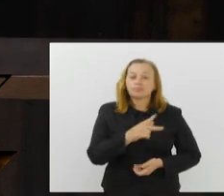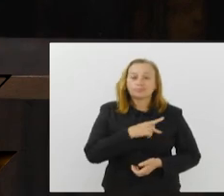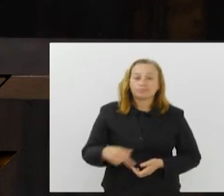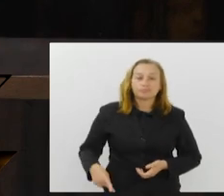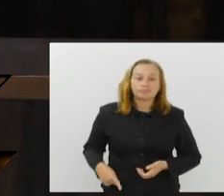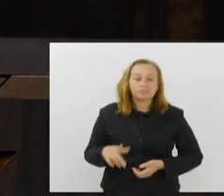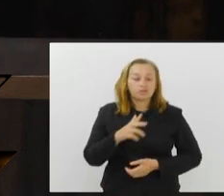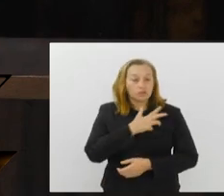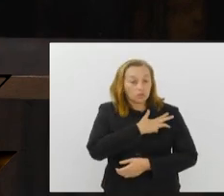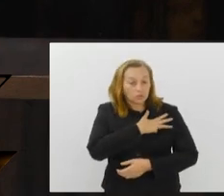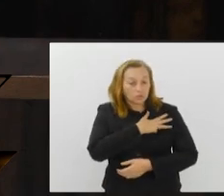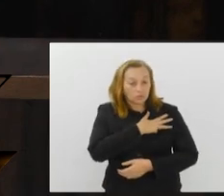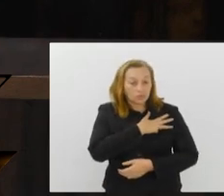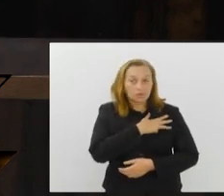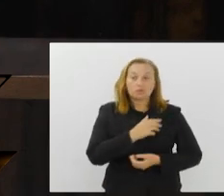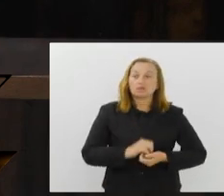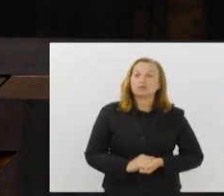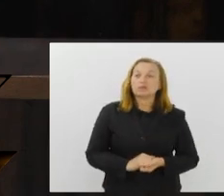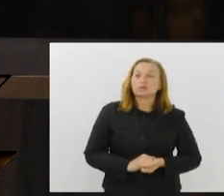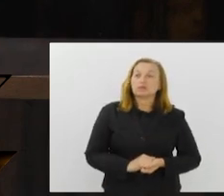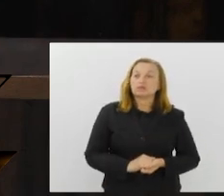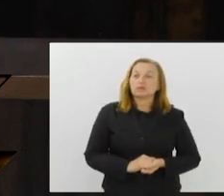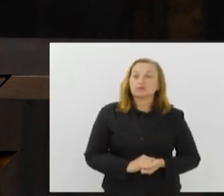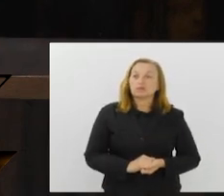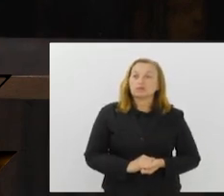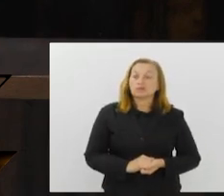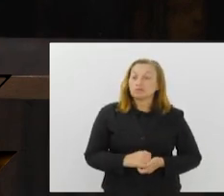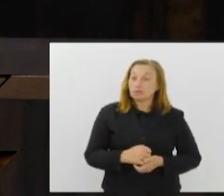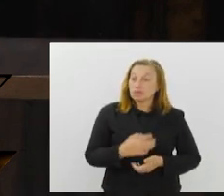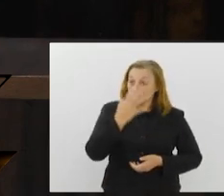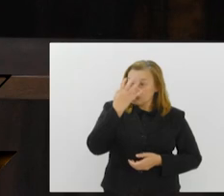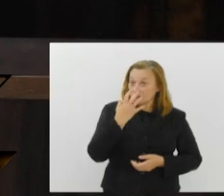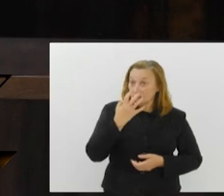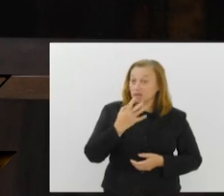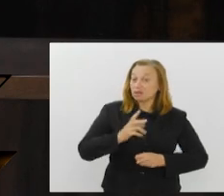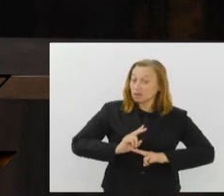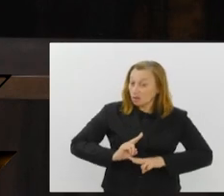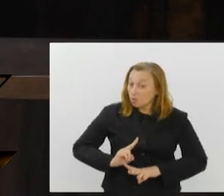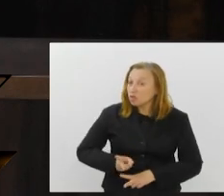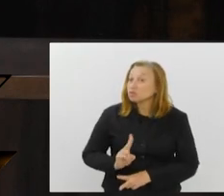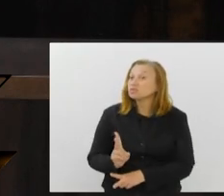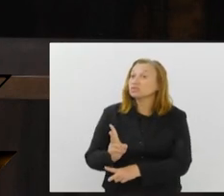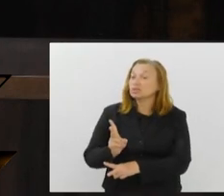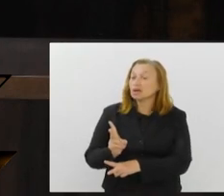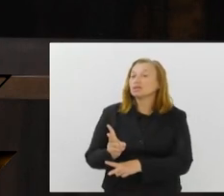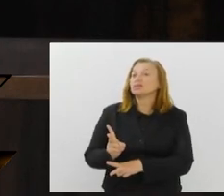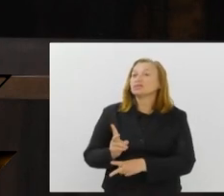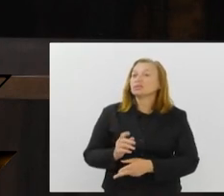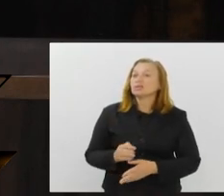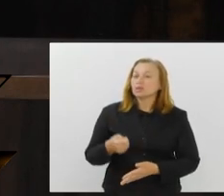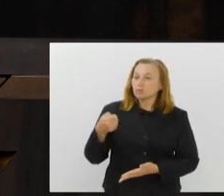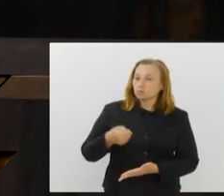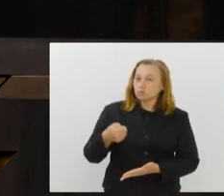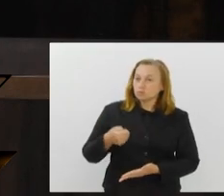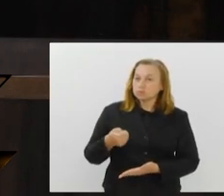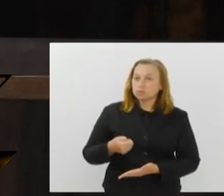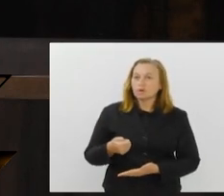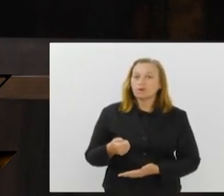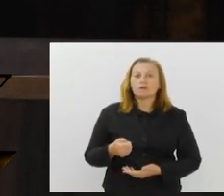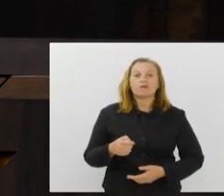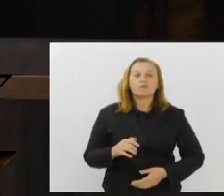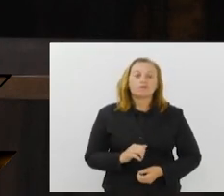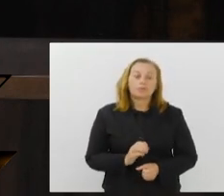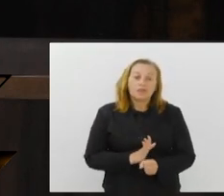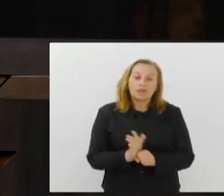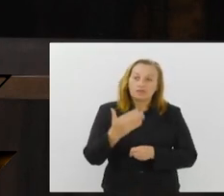que naquele momento estava enfrentando uma coisa seríssima que era continuidade de um autoritarismo com viés fascista